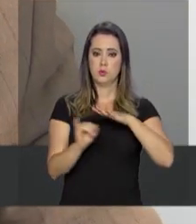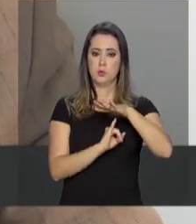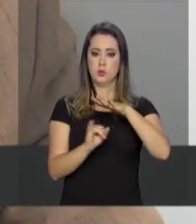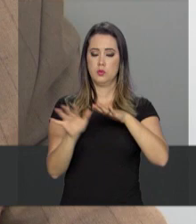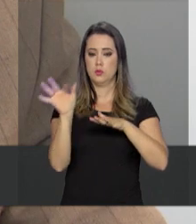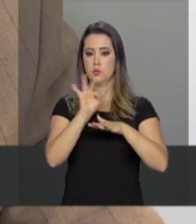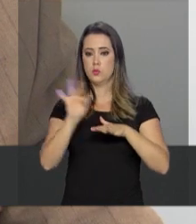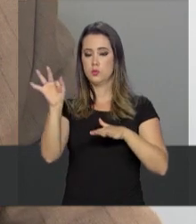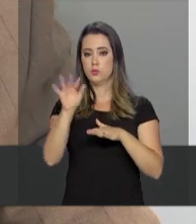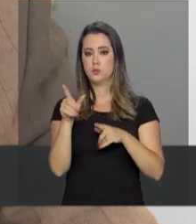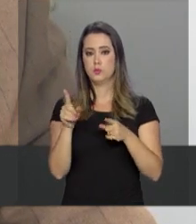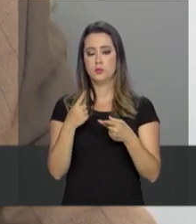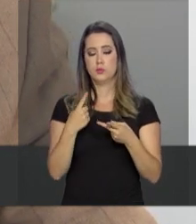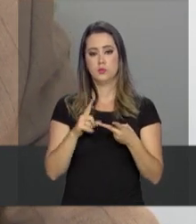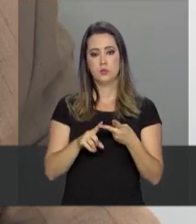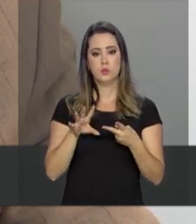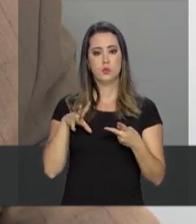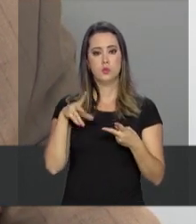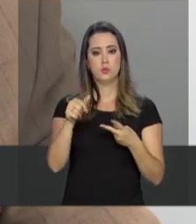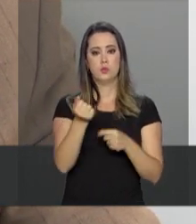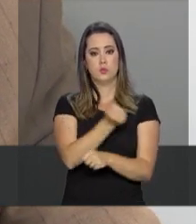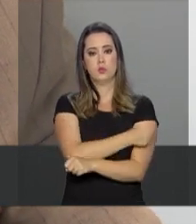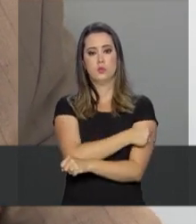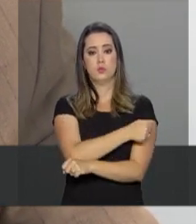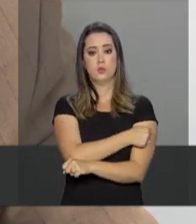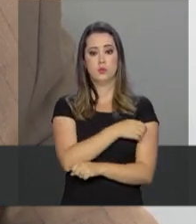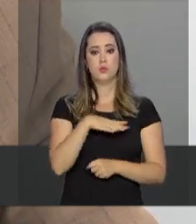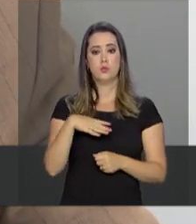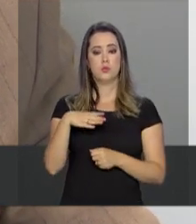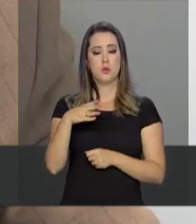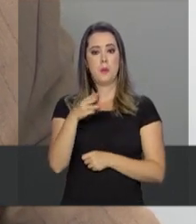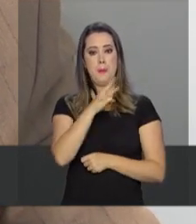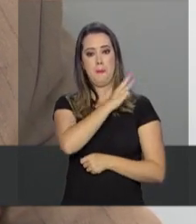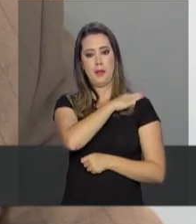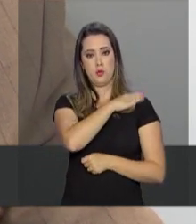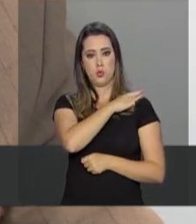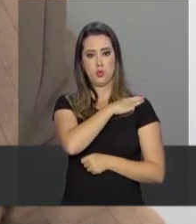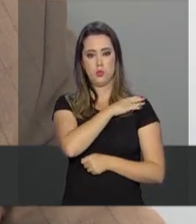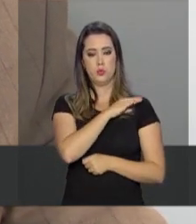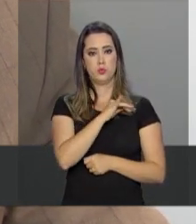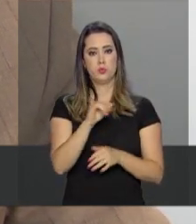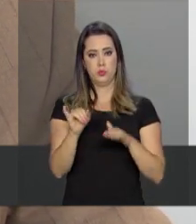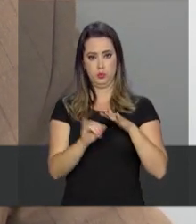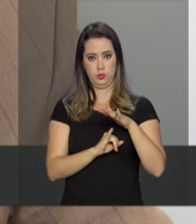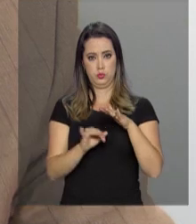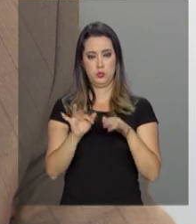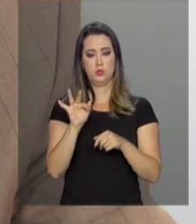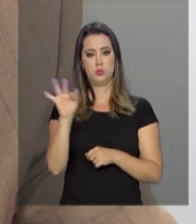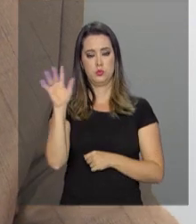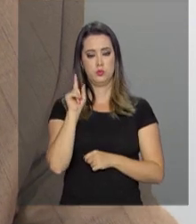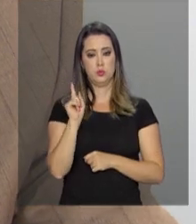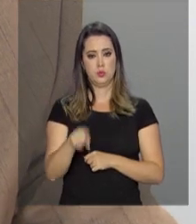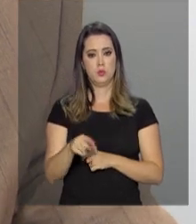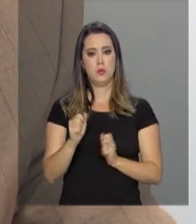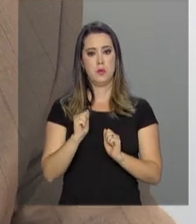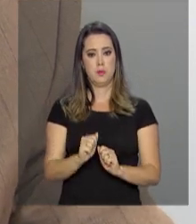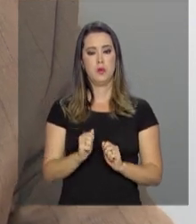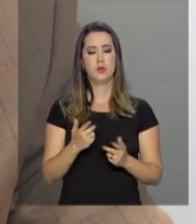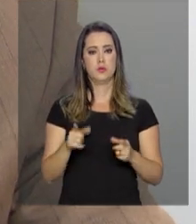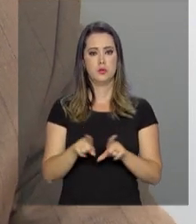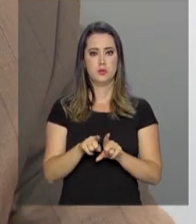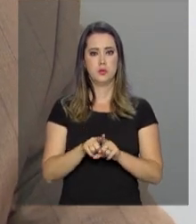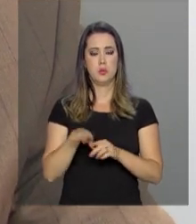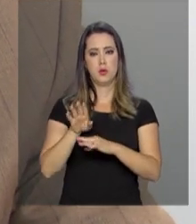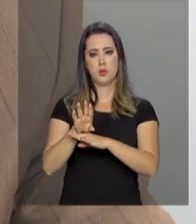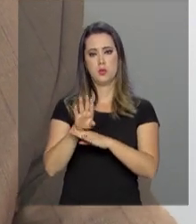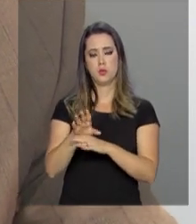por exemplo então todos os alunos de nível médio escolas os cursos técnicos não podem também beneficiar